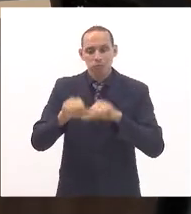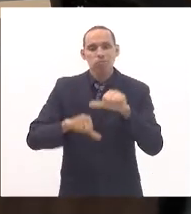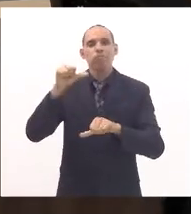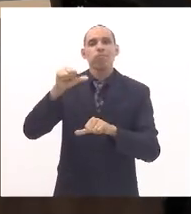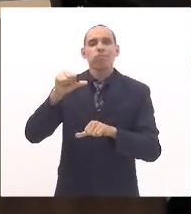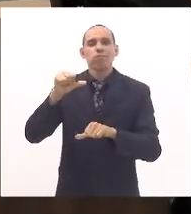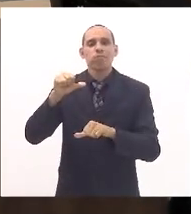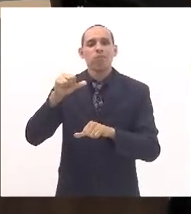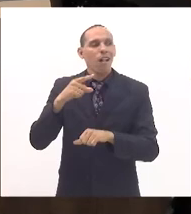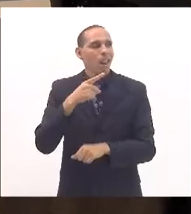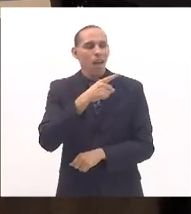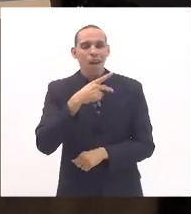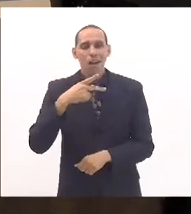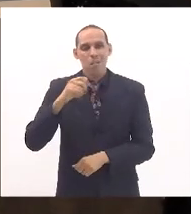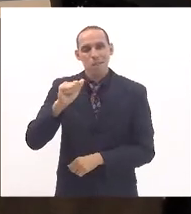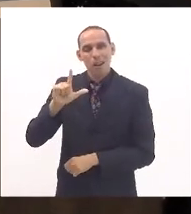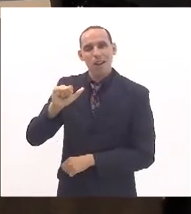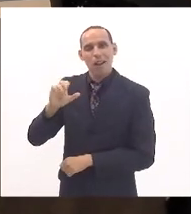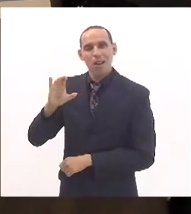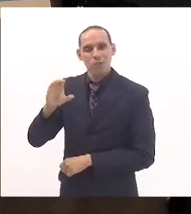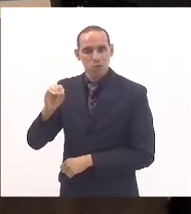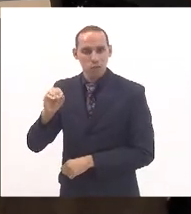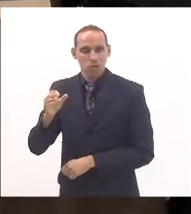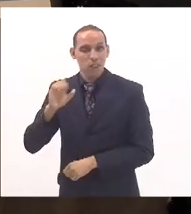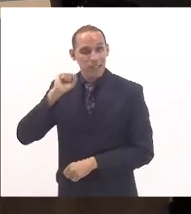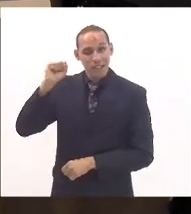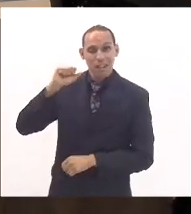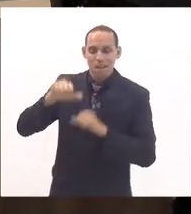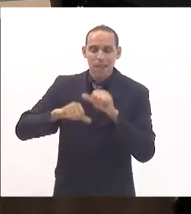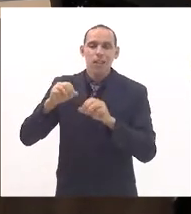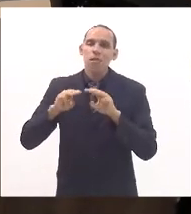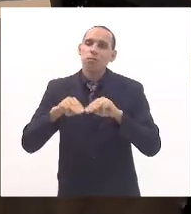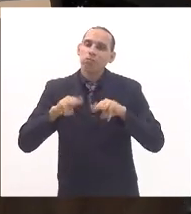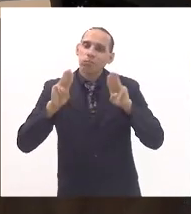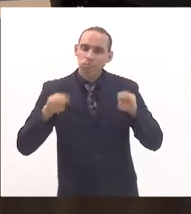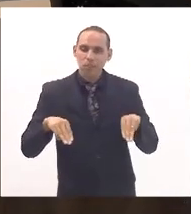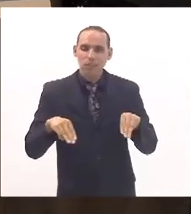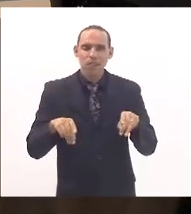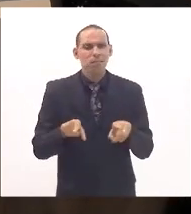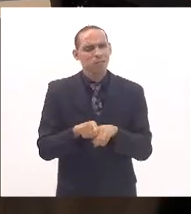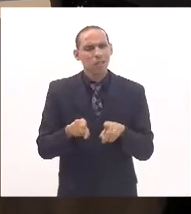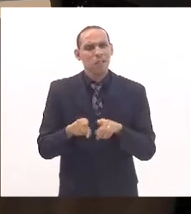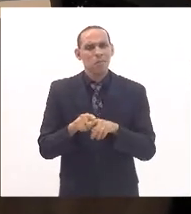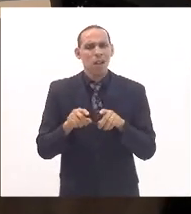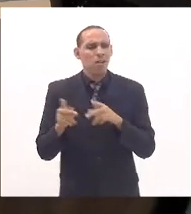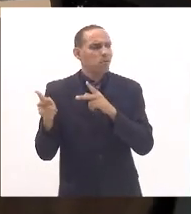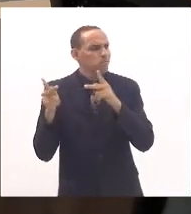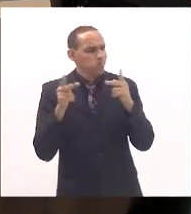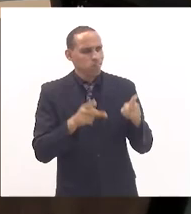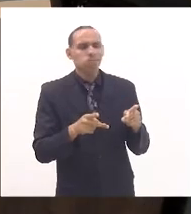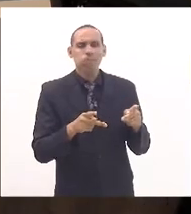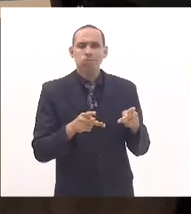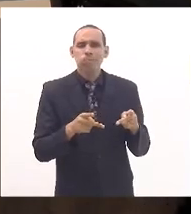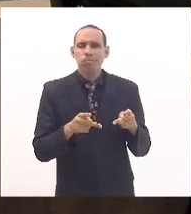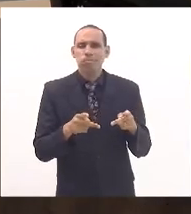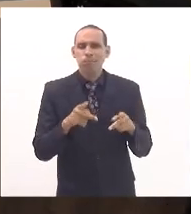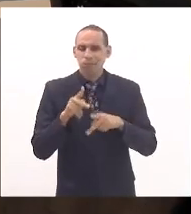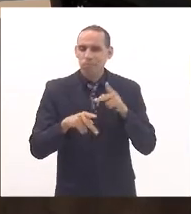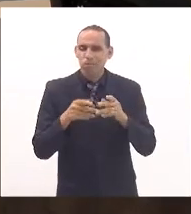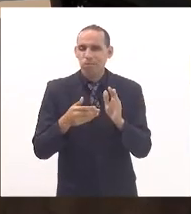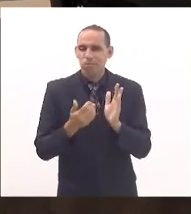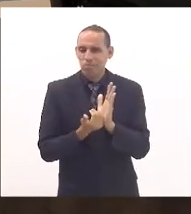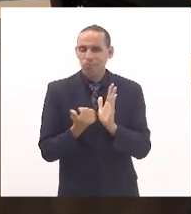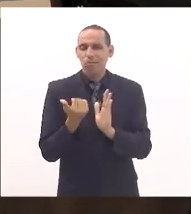Palácio Tiradentes em museu, o que também aumentaria a visitação pública. Então, fiz